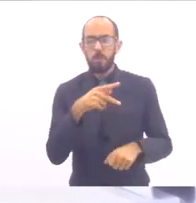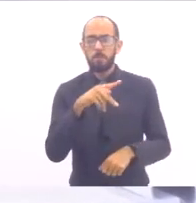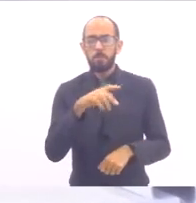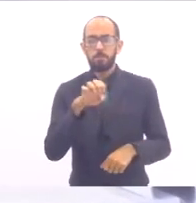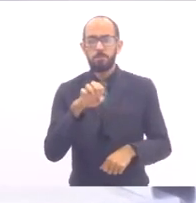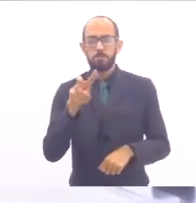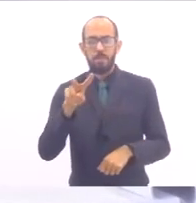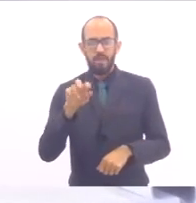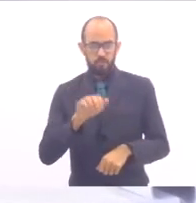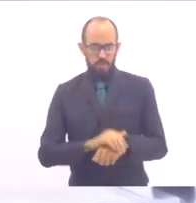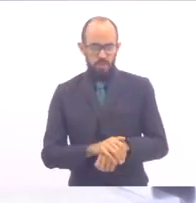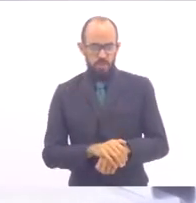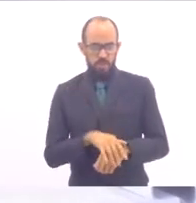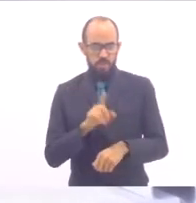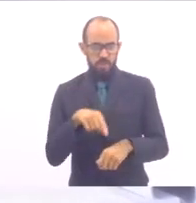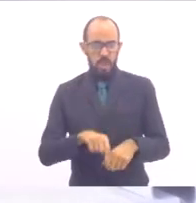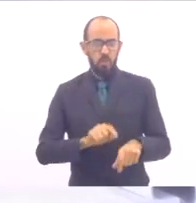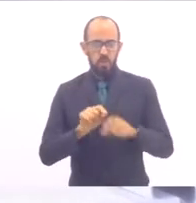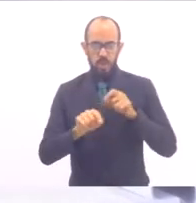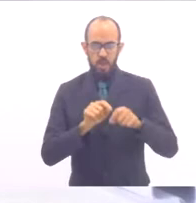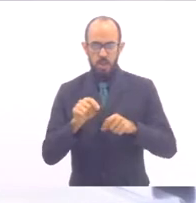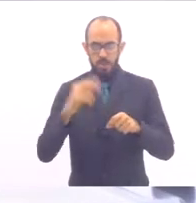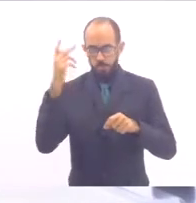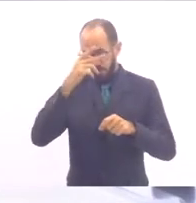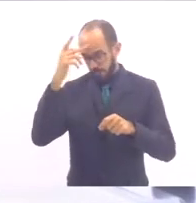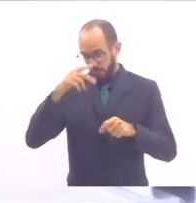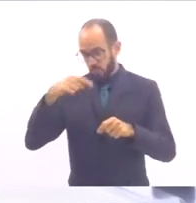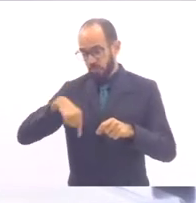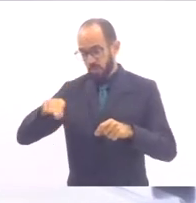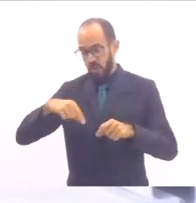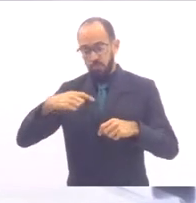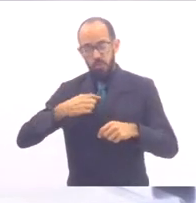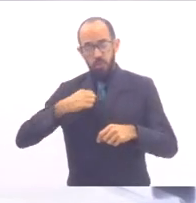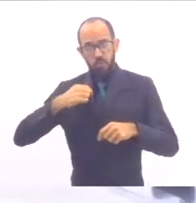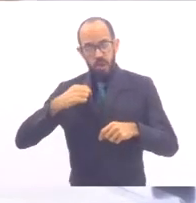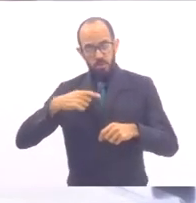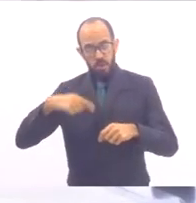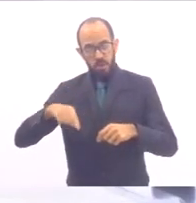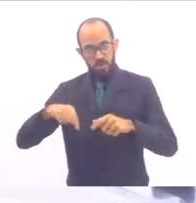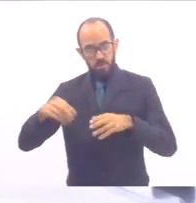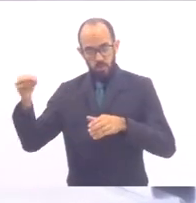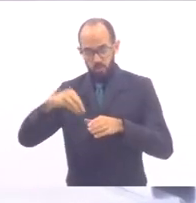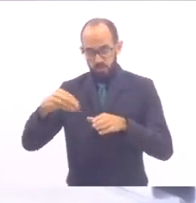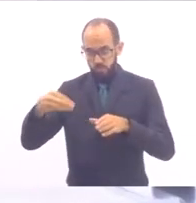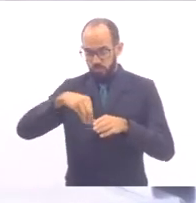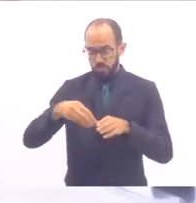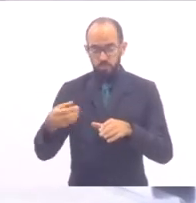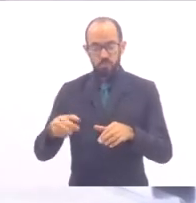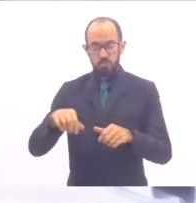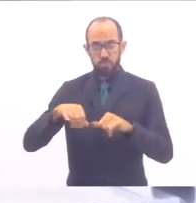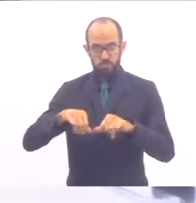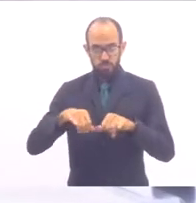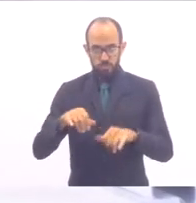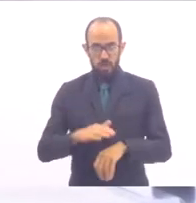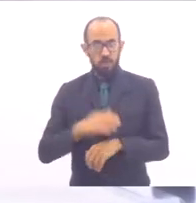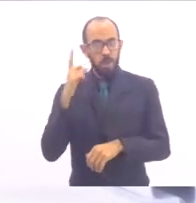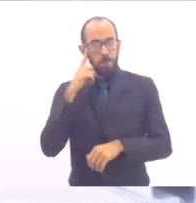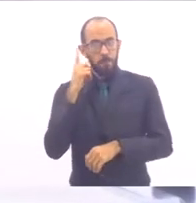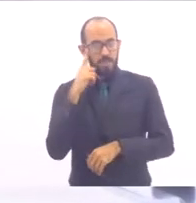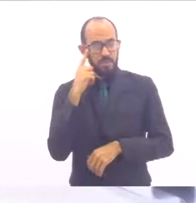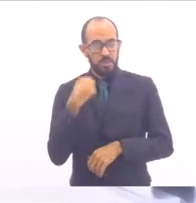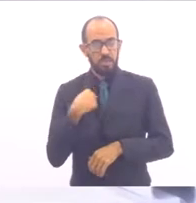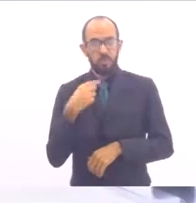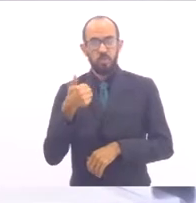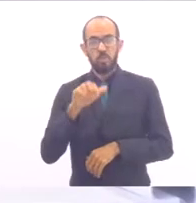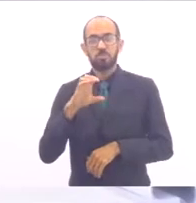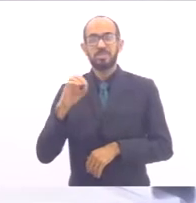voluntário? Quantos você participou? Vários. Mas agora imagina eu com 100 e tal leis, eu fico 1/3 do